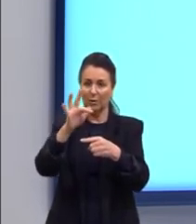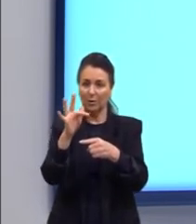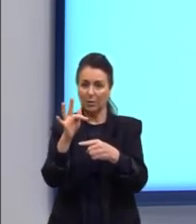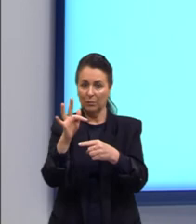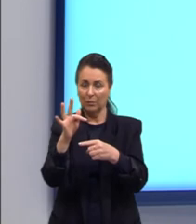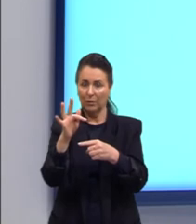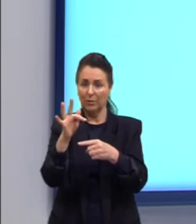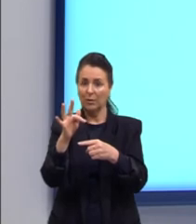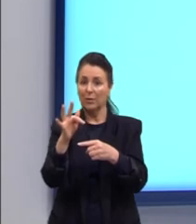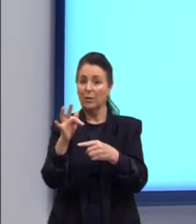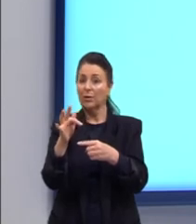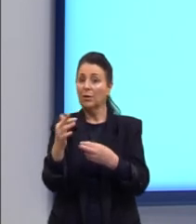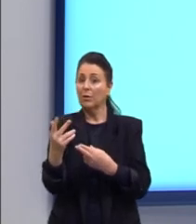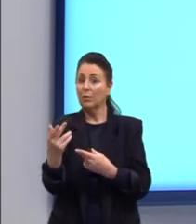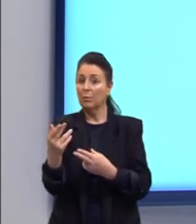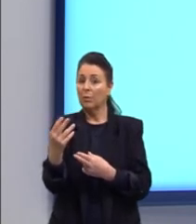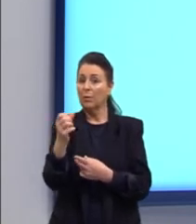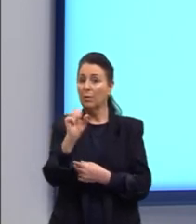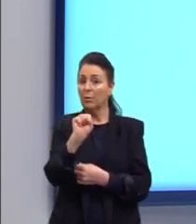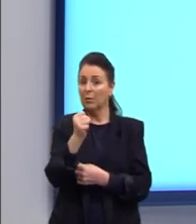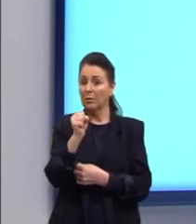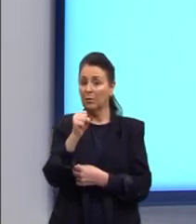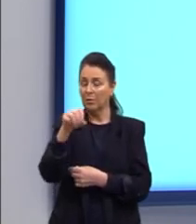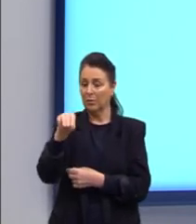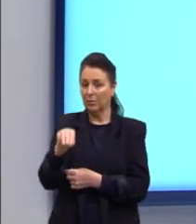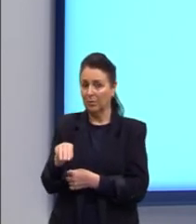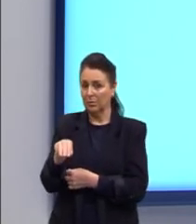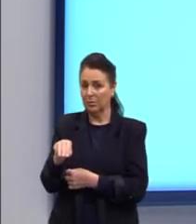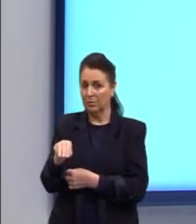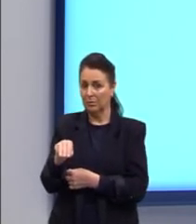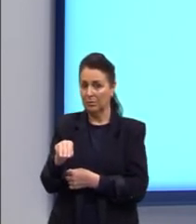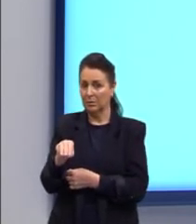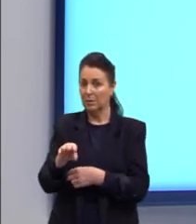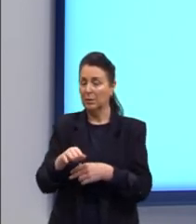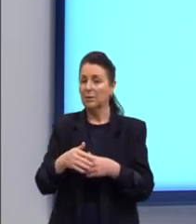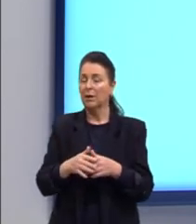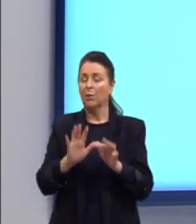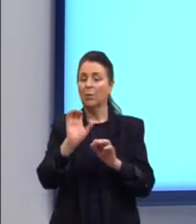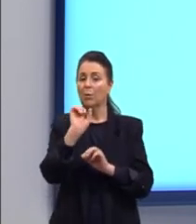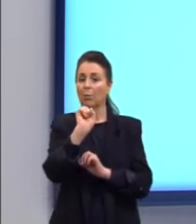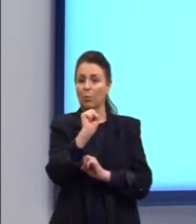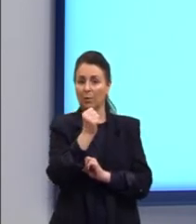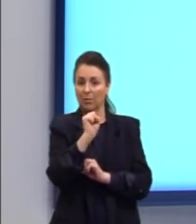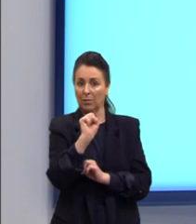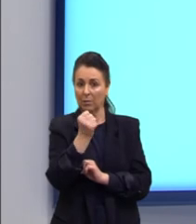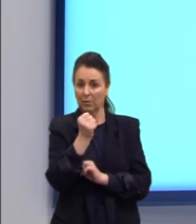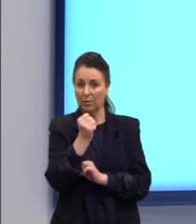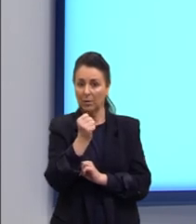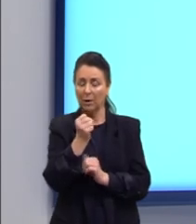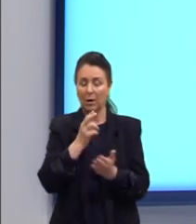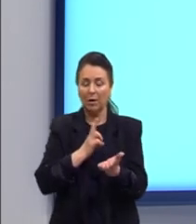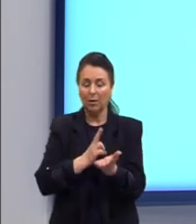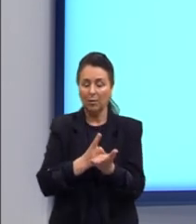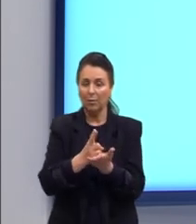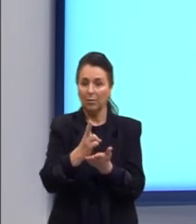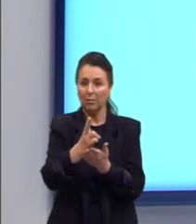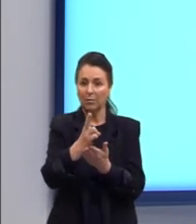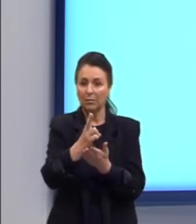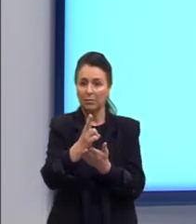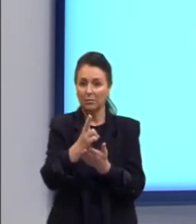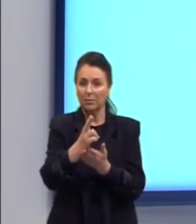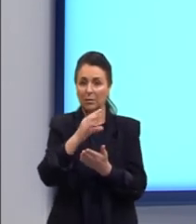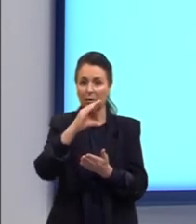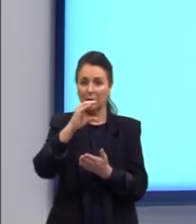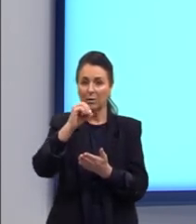igual a 88 metros então nós podemos chamar este 88 de constante é uma